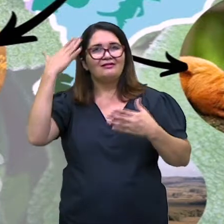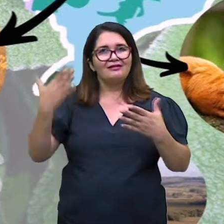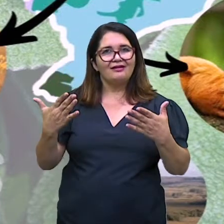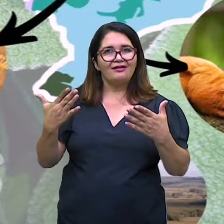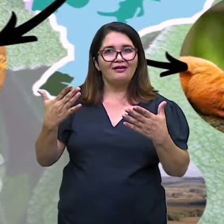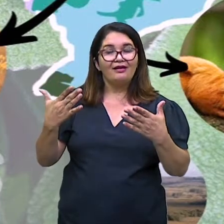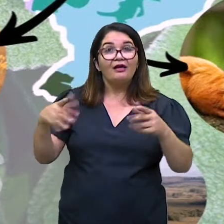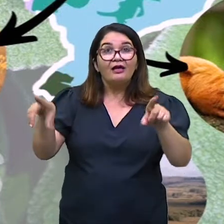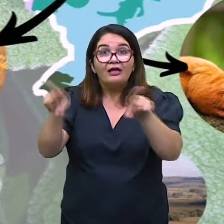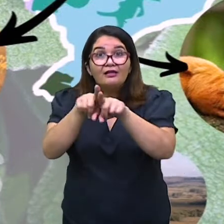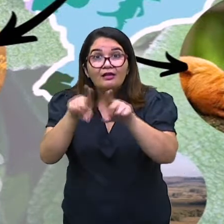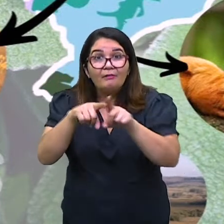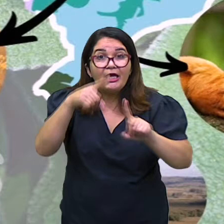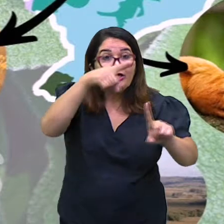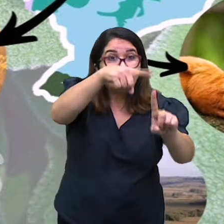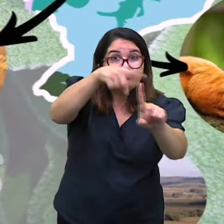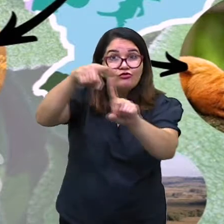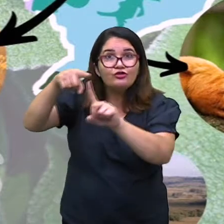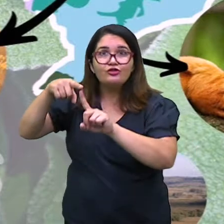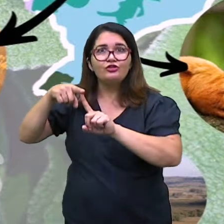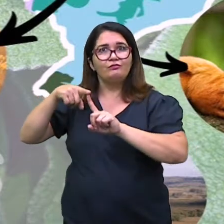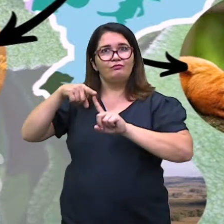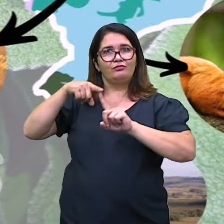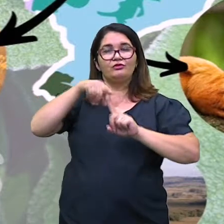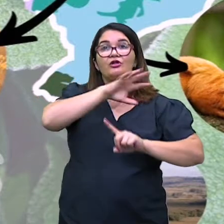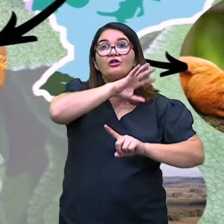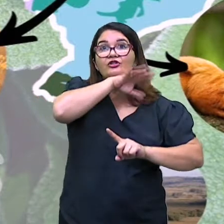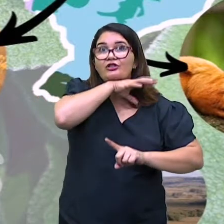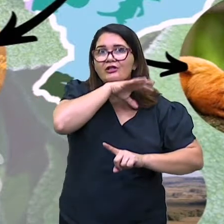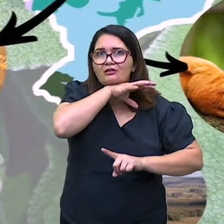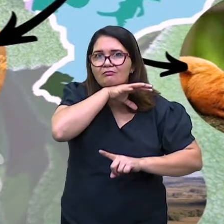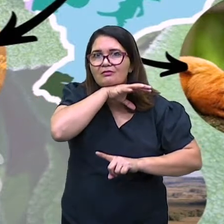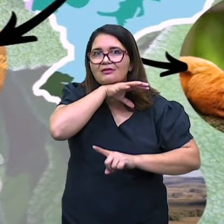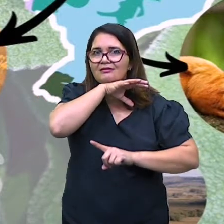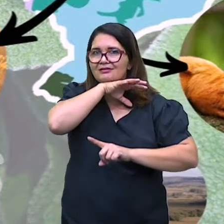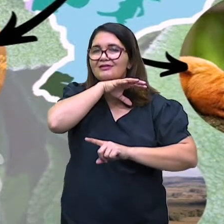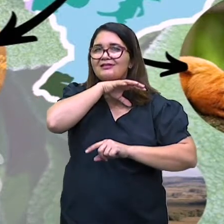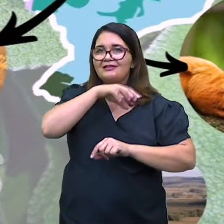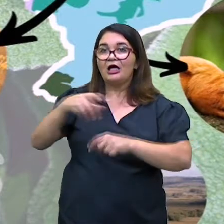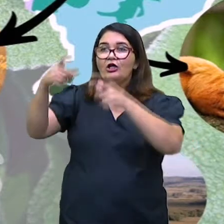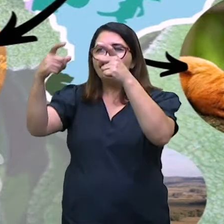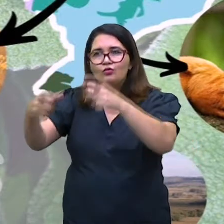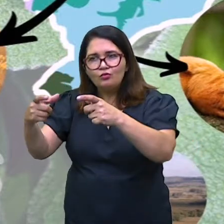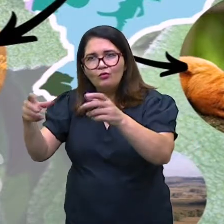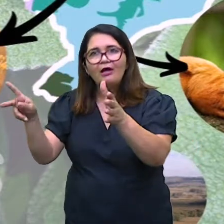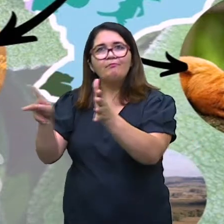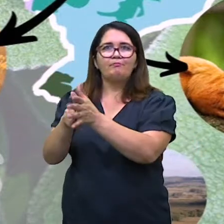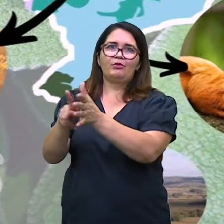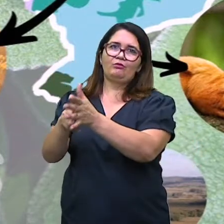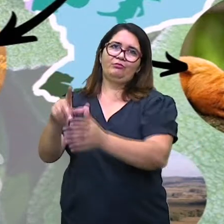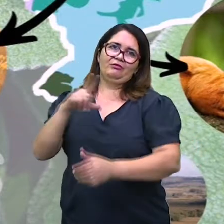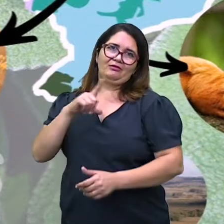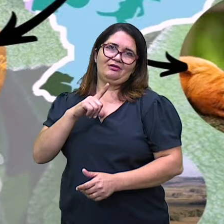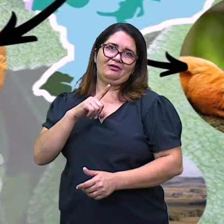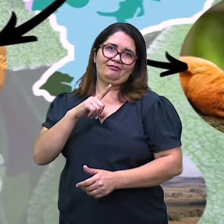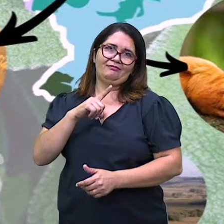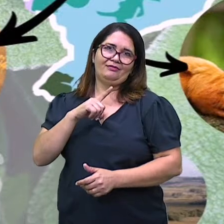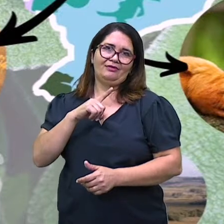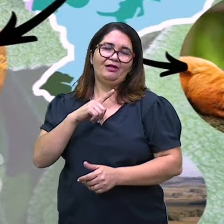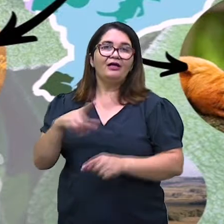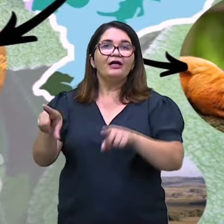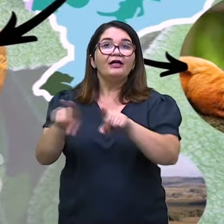que só acontecem em um determinado lugar. outras que conseguem